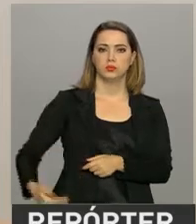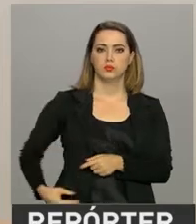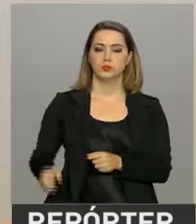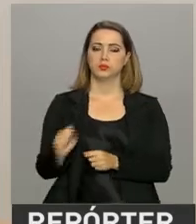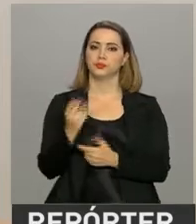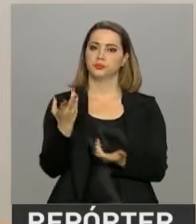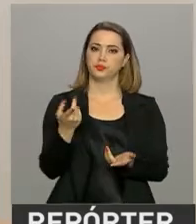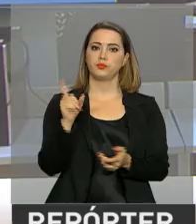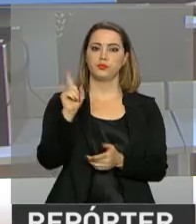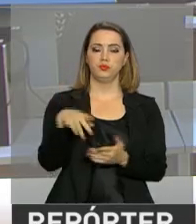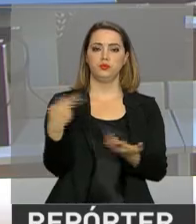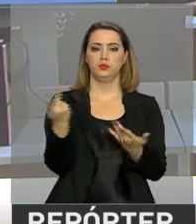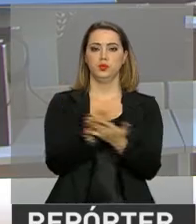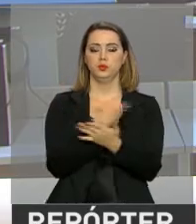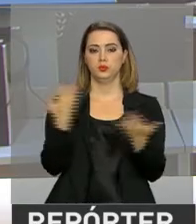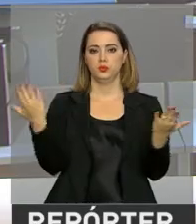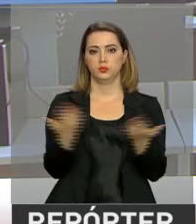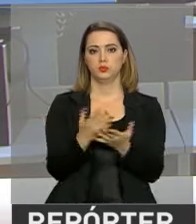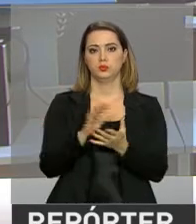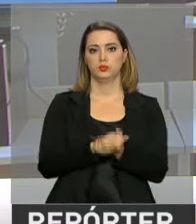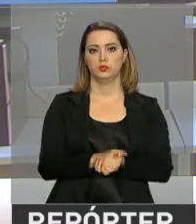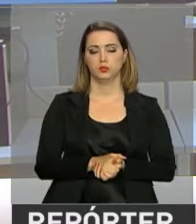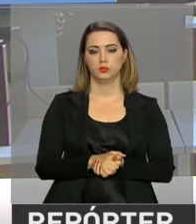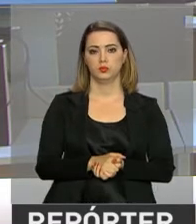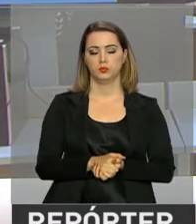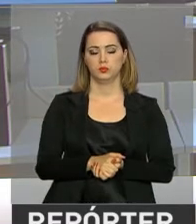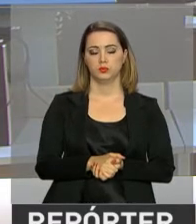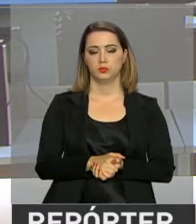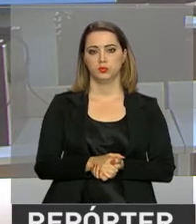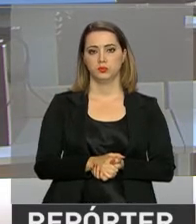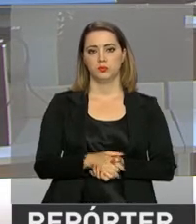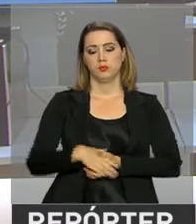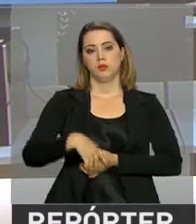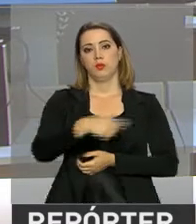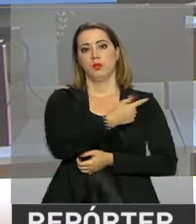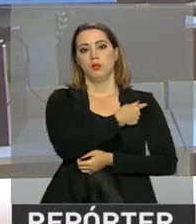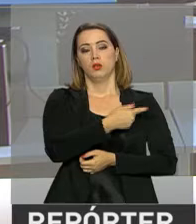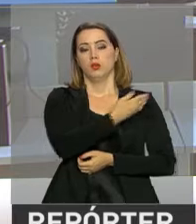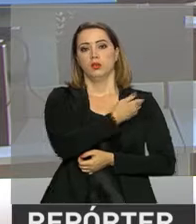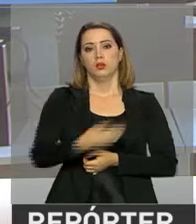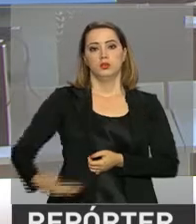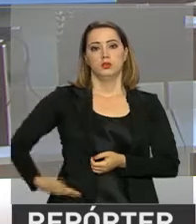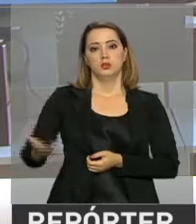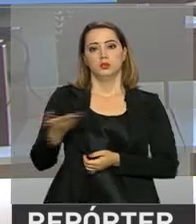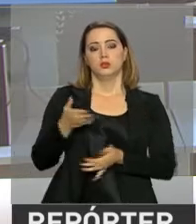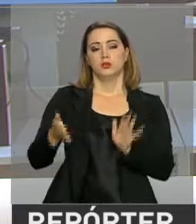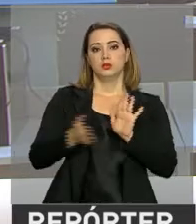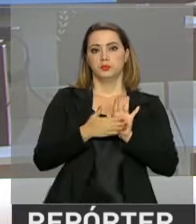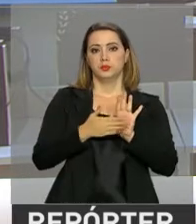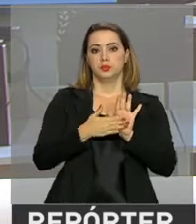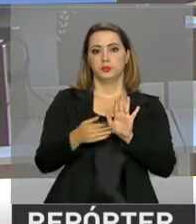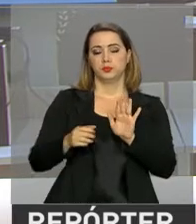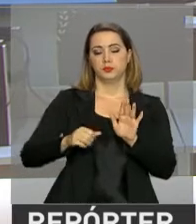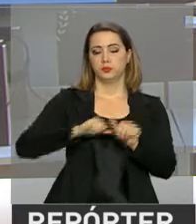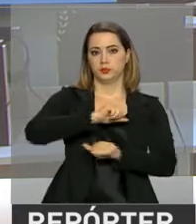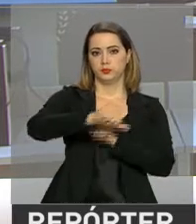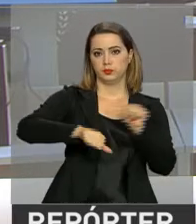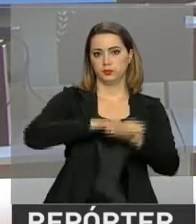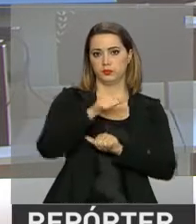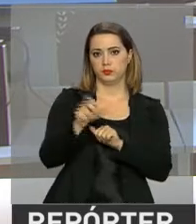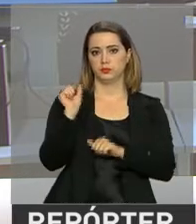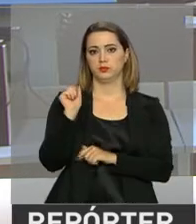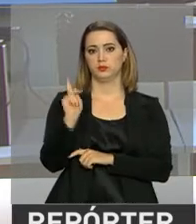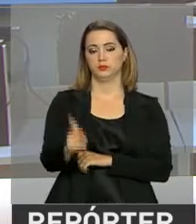caso até hoje. O governo pretende enviar a proposta de reforma da Previdência para o Congresso antes do fim do